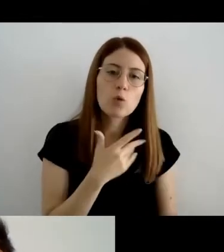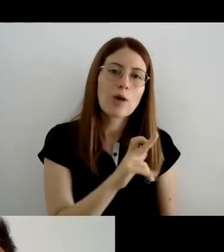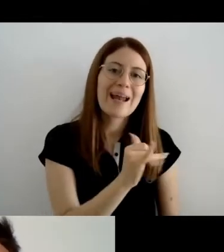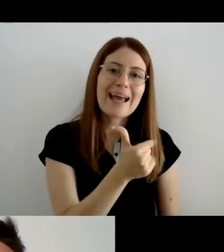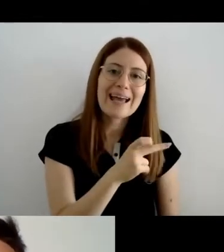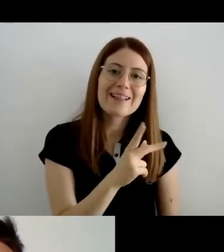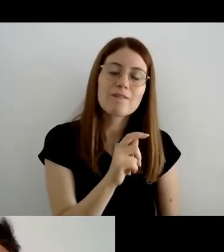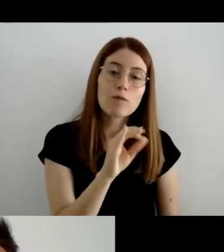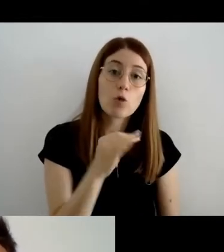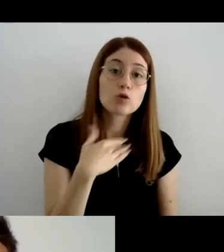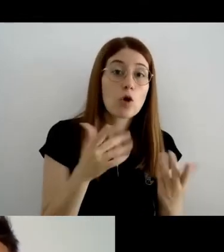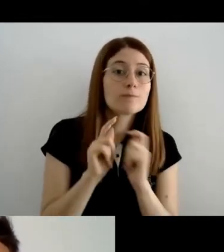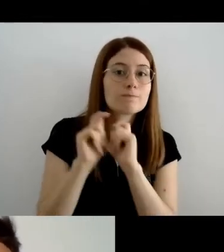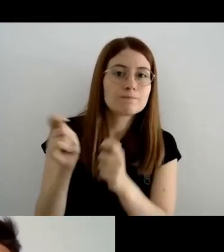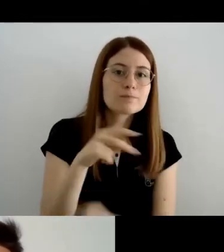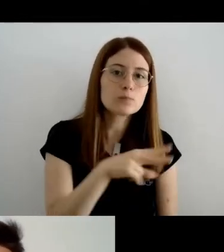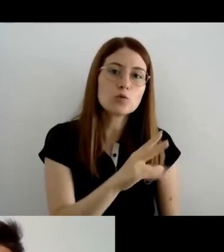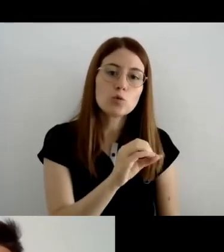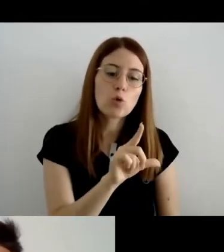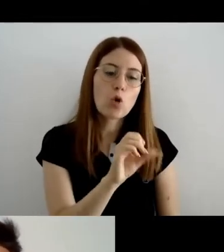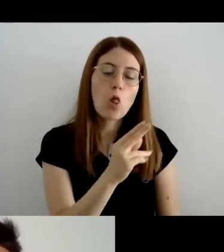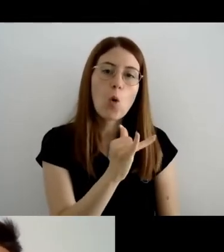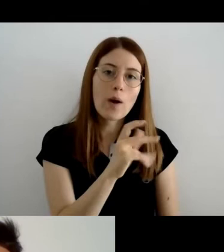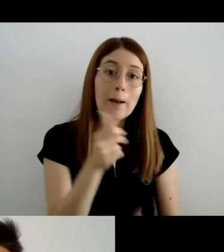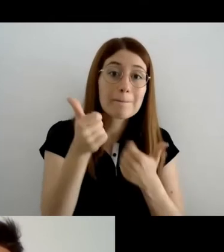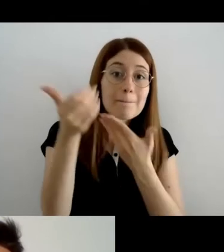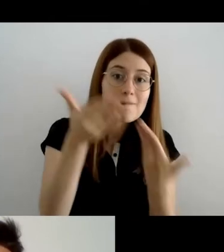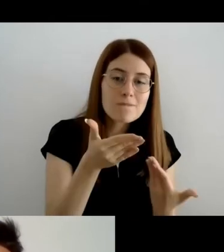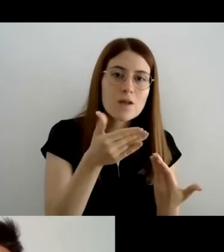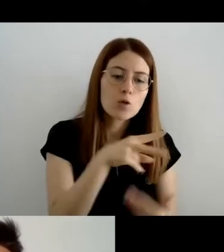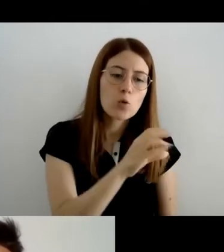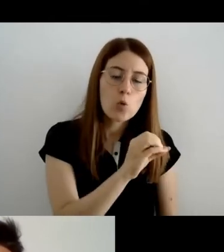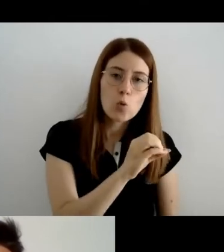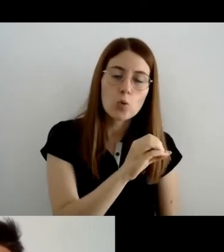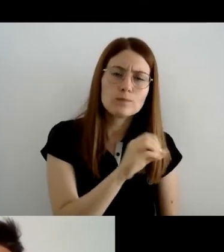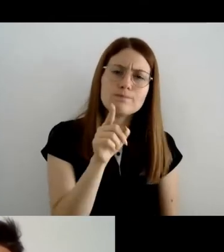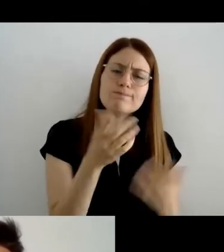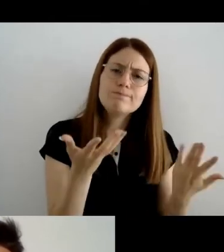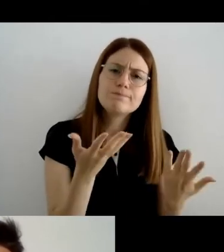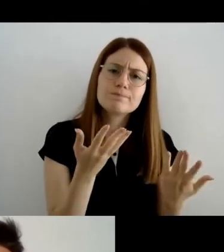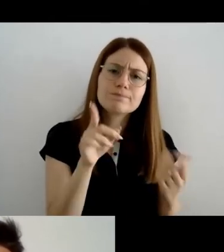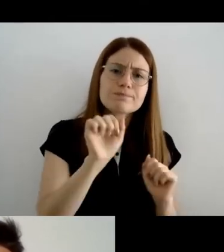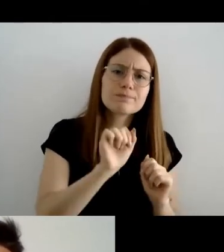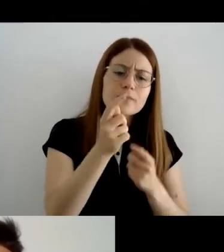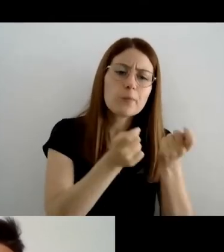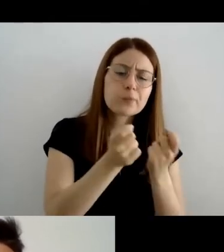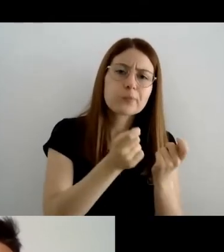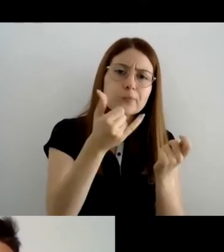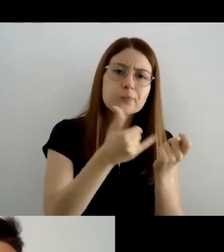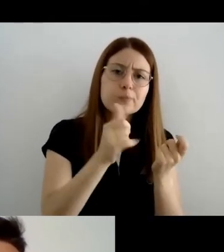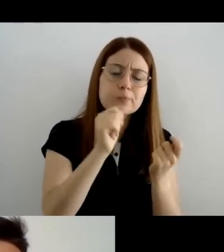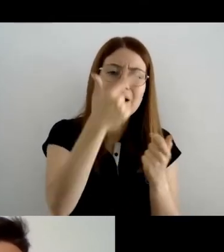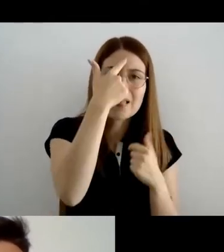E agora passo ao Nuno Loureiro. Bem-vindo, doutor Nuno Loureiro. No fundo, é subcoordenador da licenciatura de